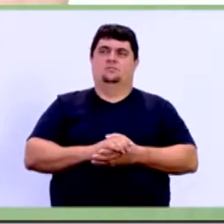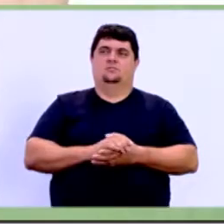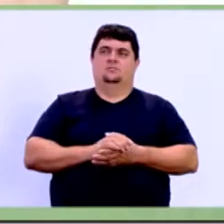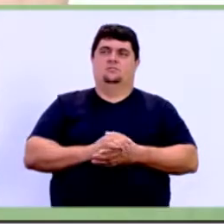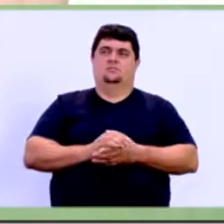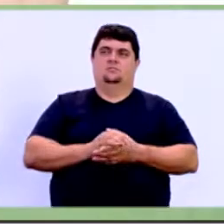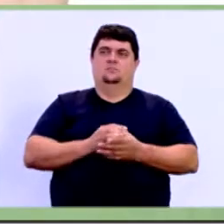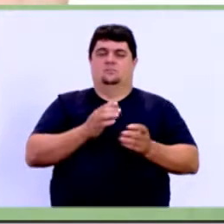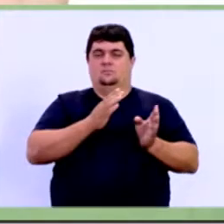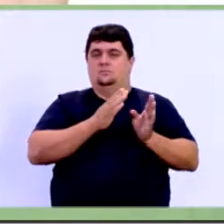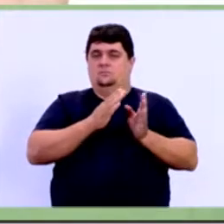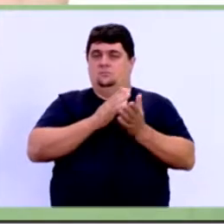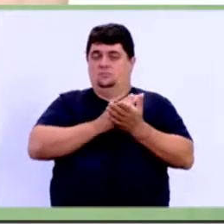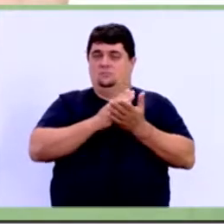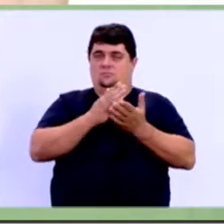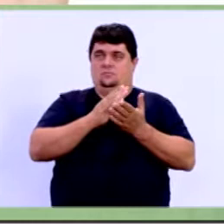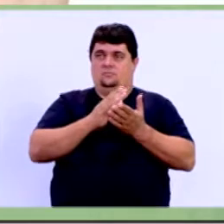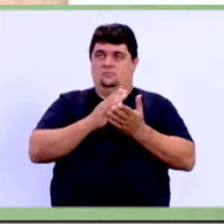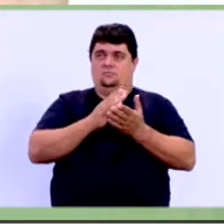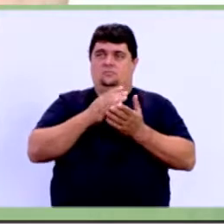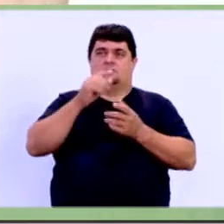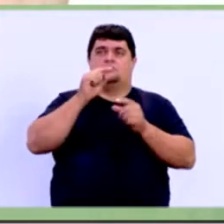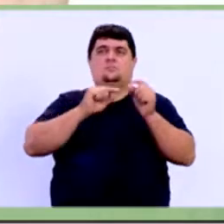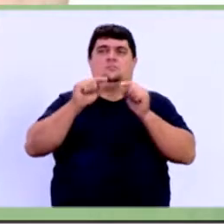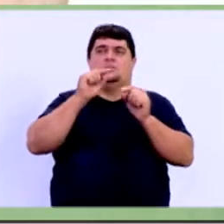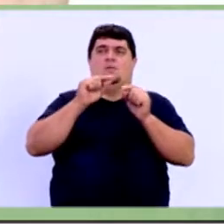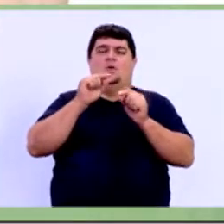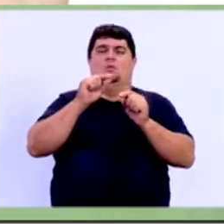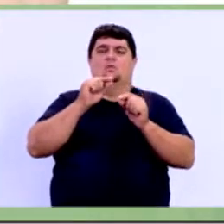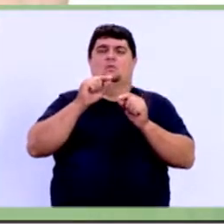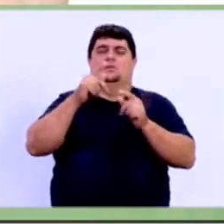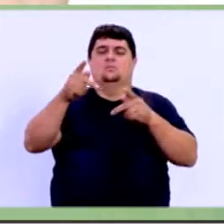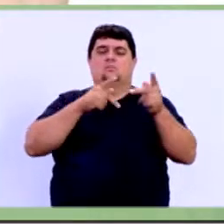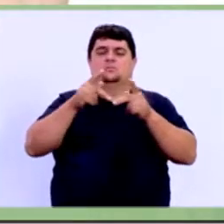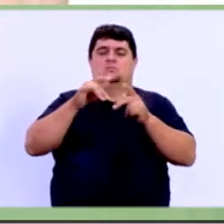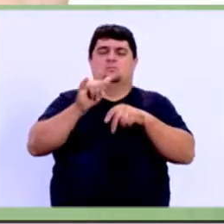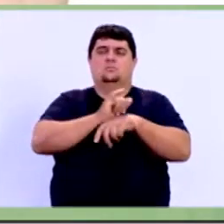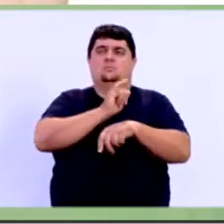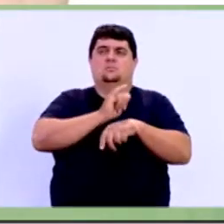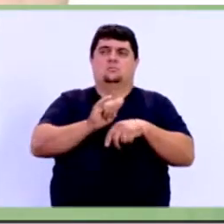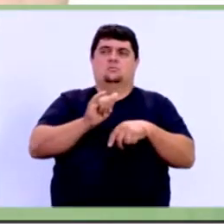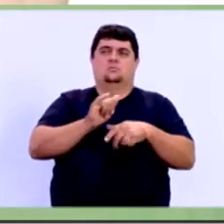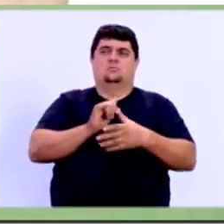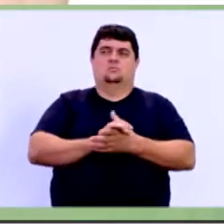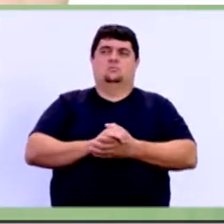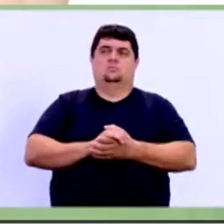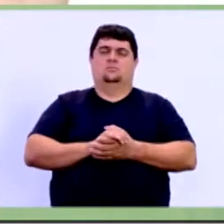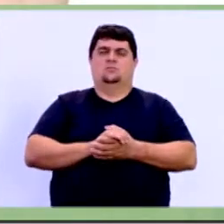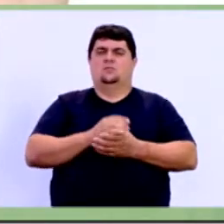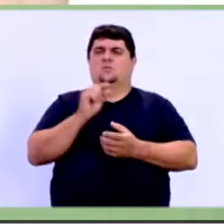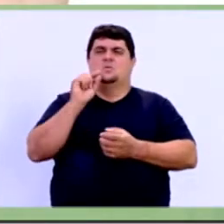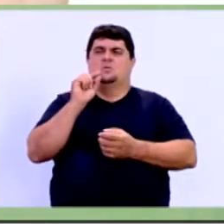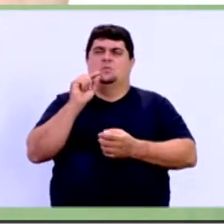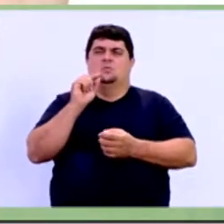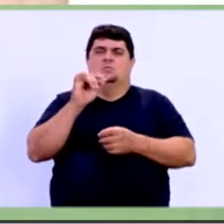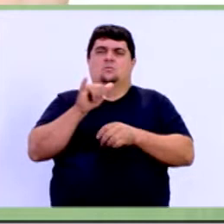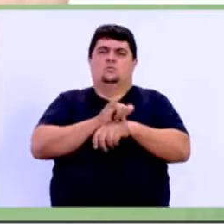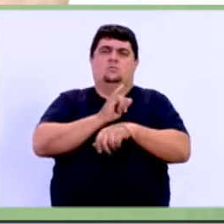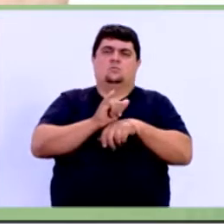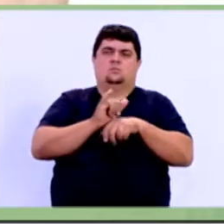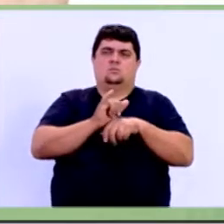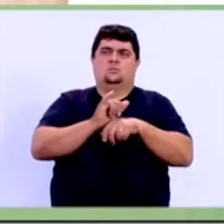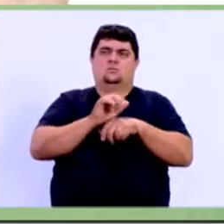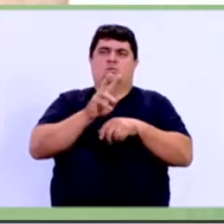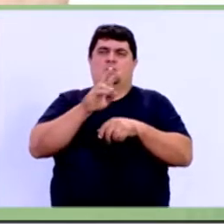Inicialmente, nós temos aqui, né, o que é o planejamento estratégico, né? O que é esse plano